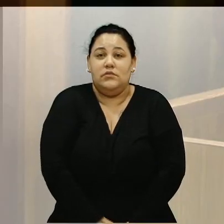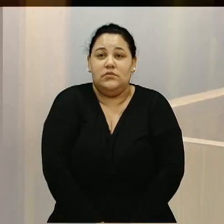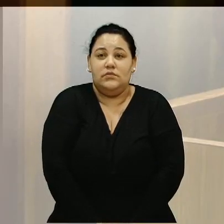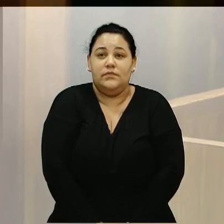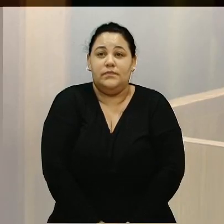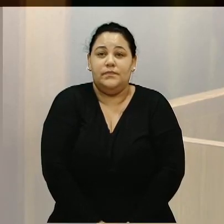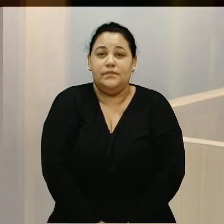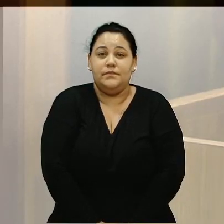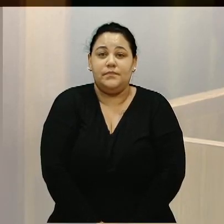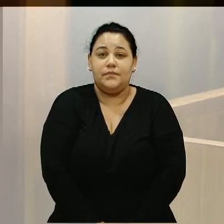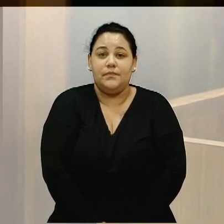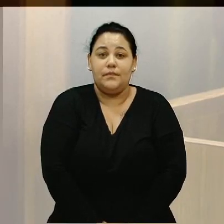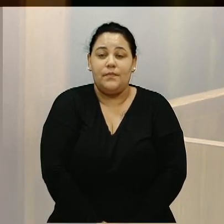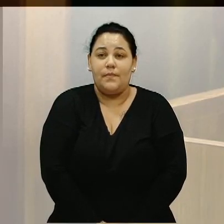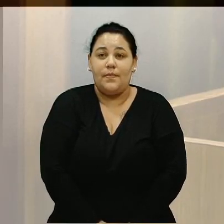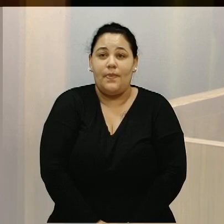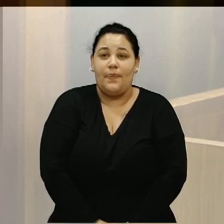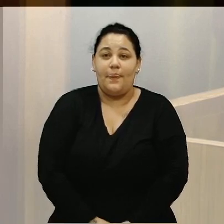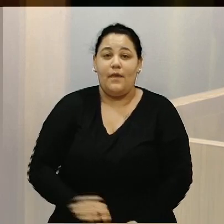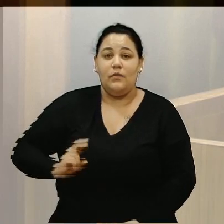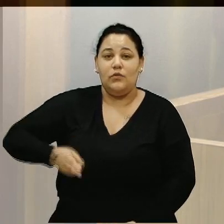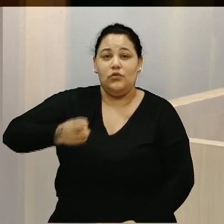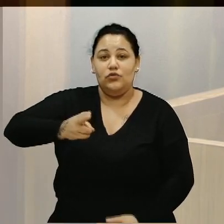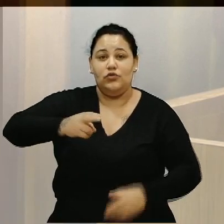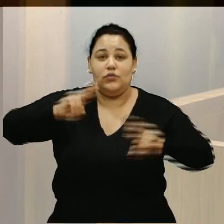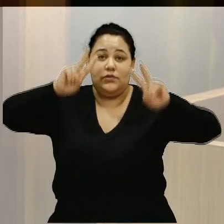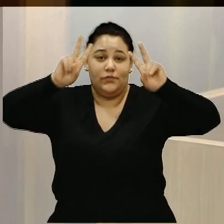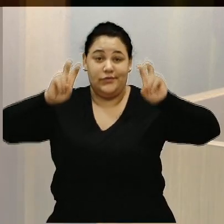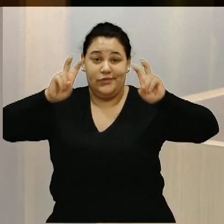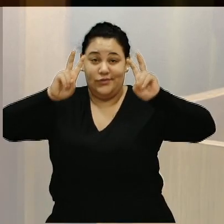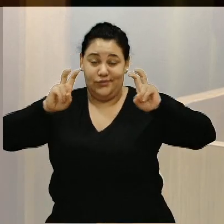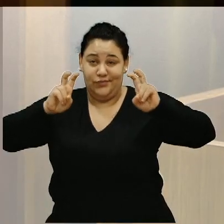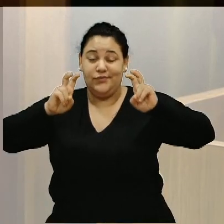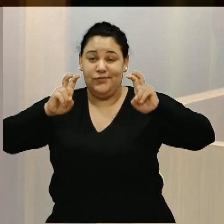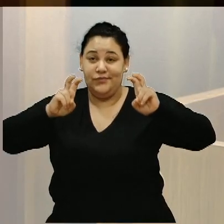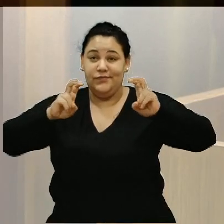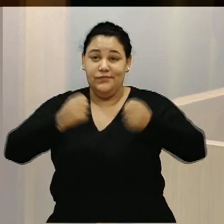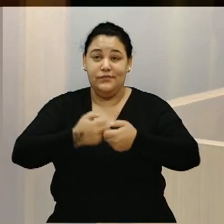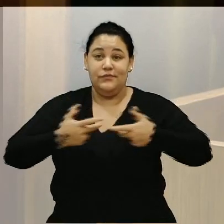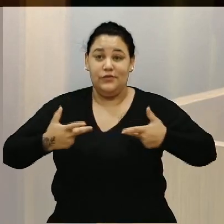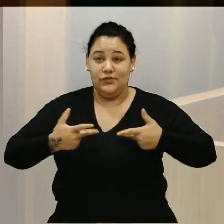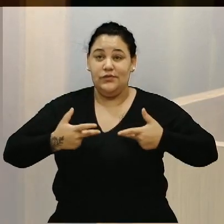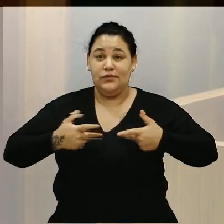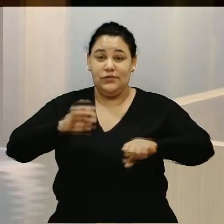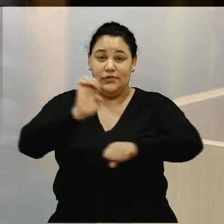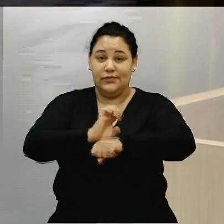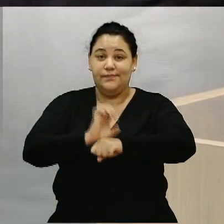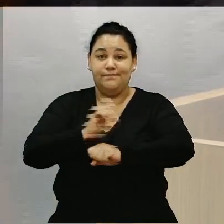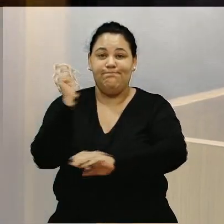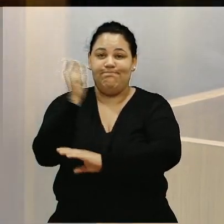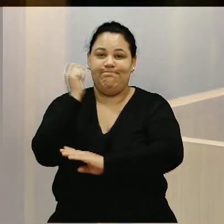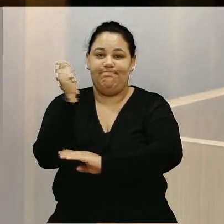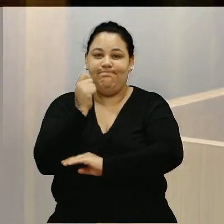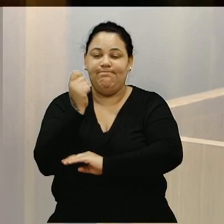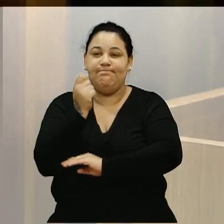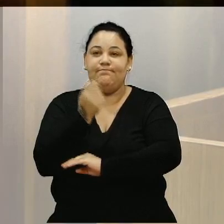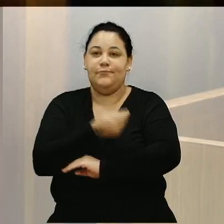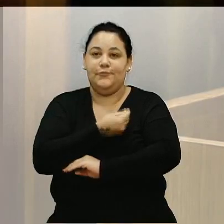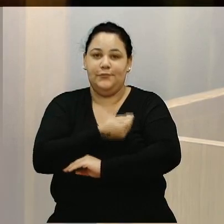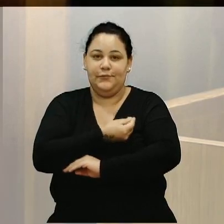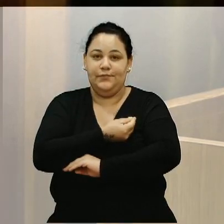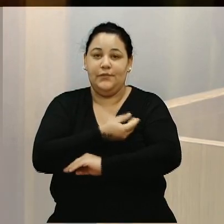E vamos seguir na baila da situação muito complicada que o estado do Rio Grande do Sul vive. E eu parto